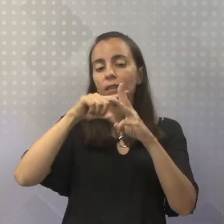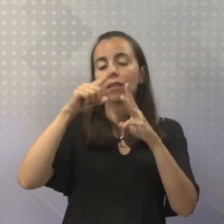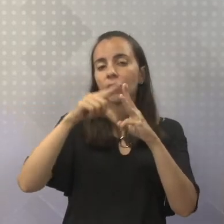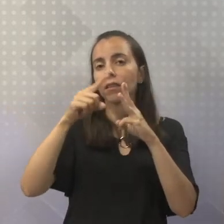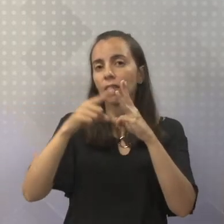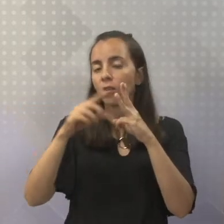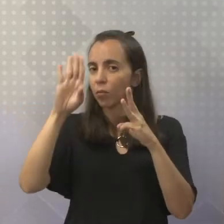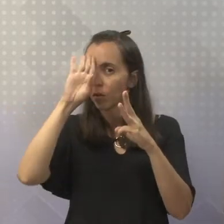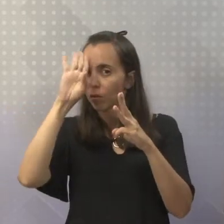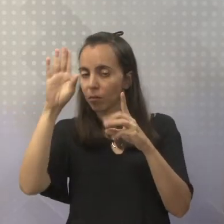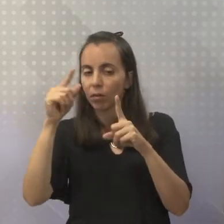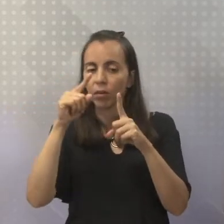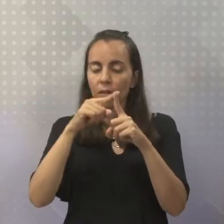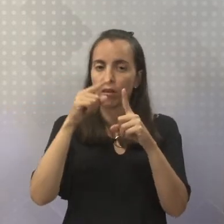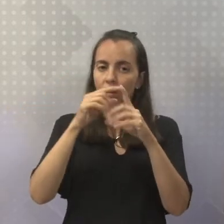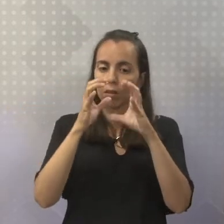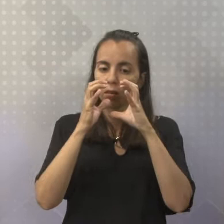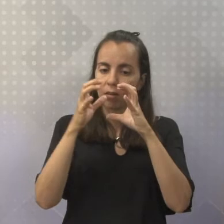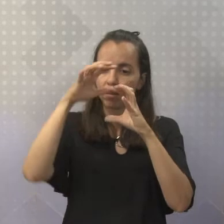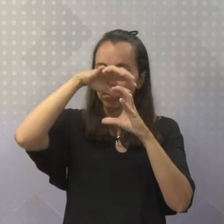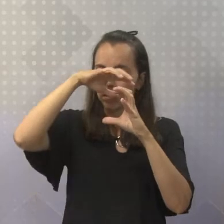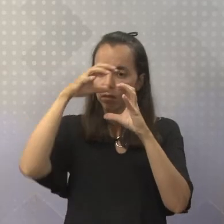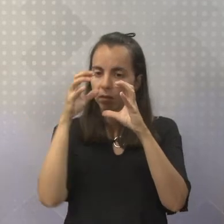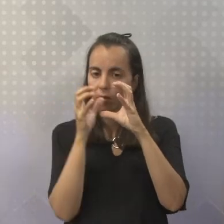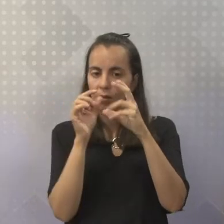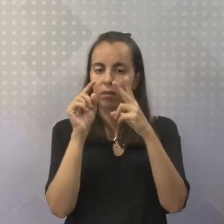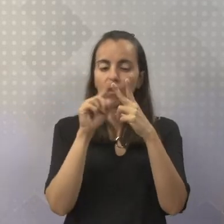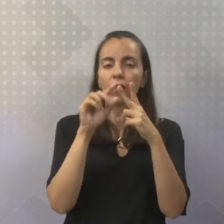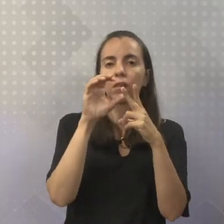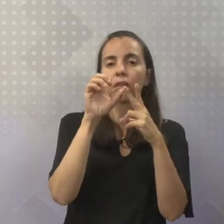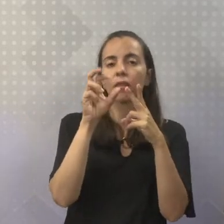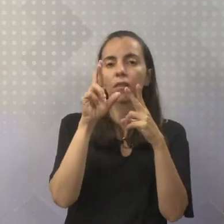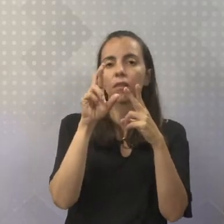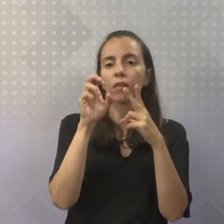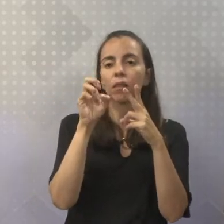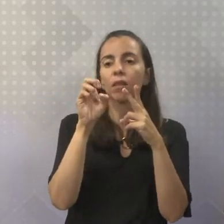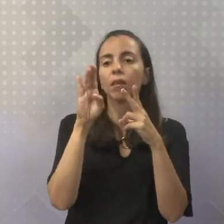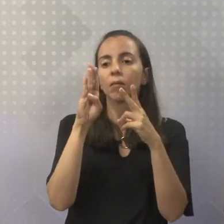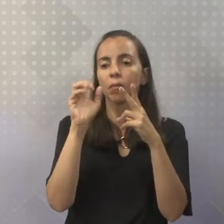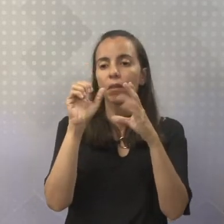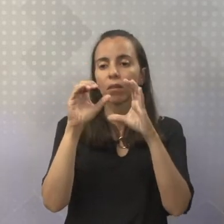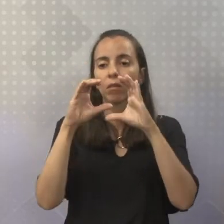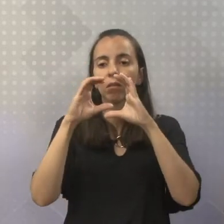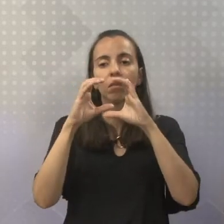principais: o cérebro, o cerebelo e o tronco